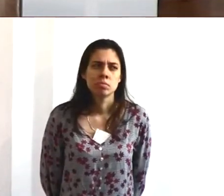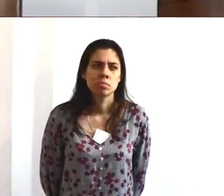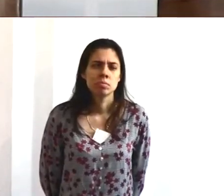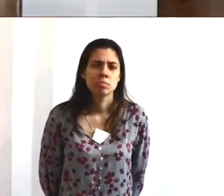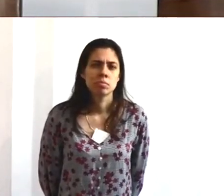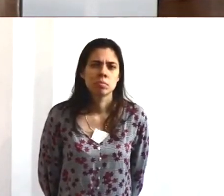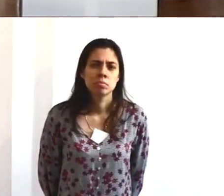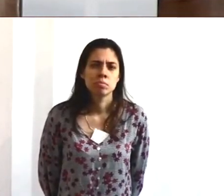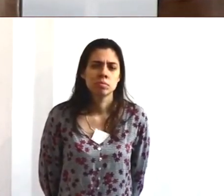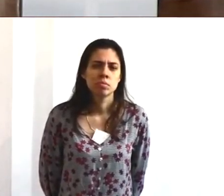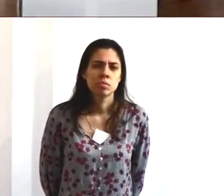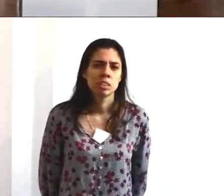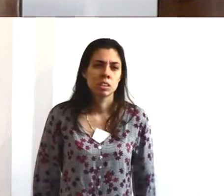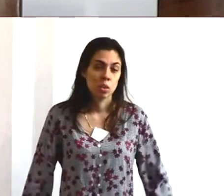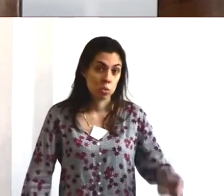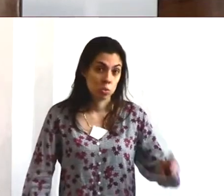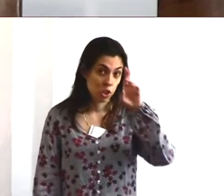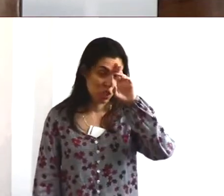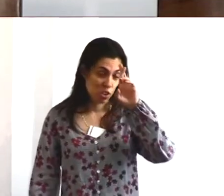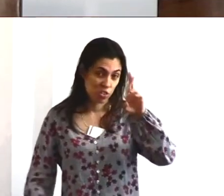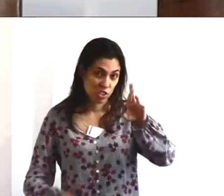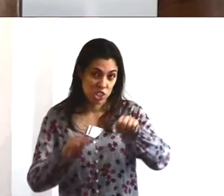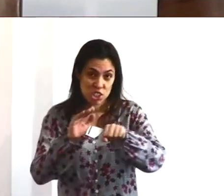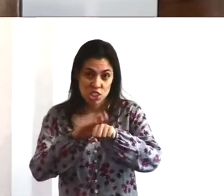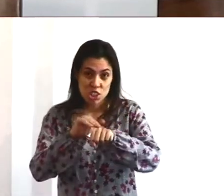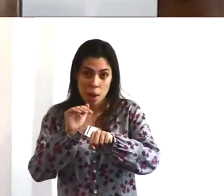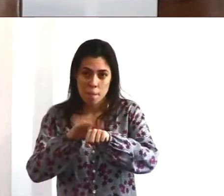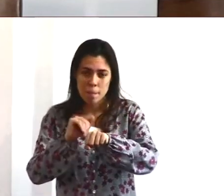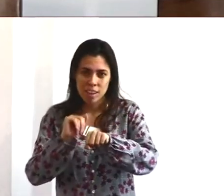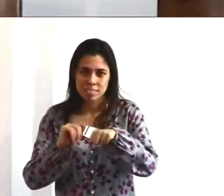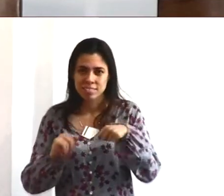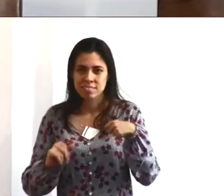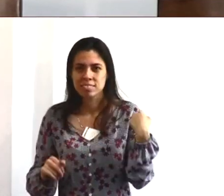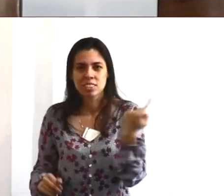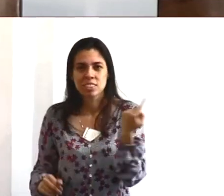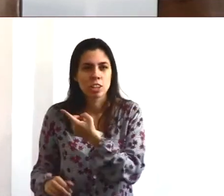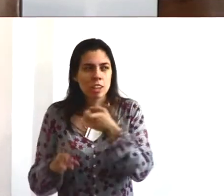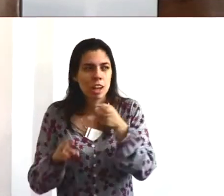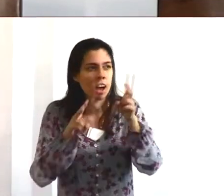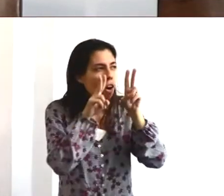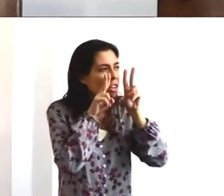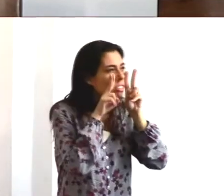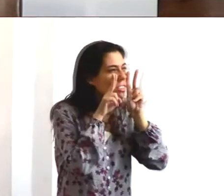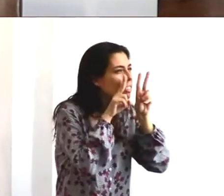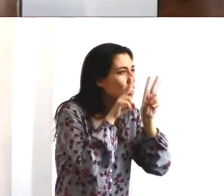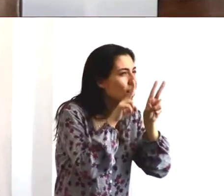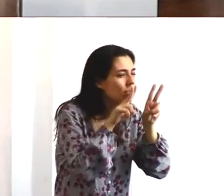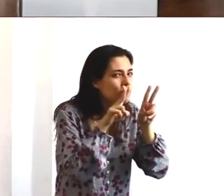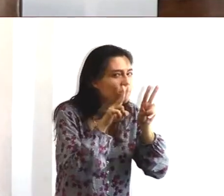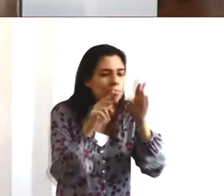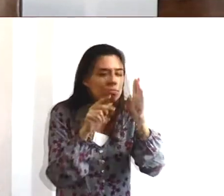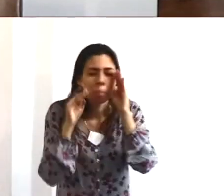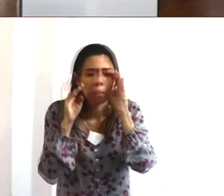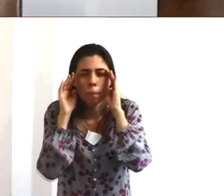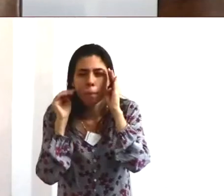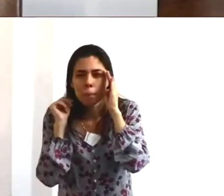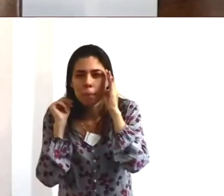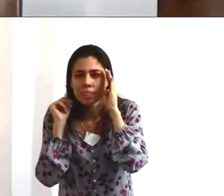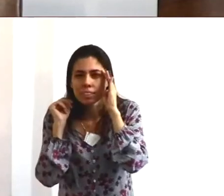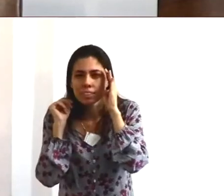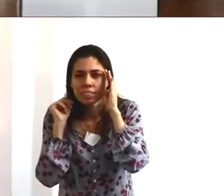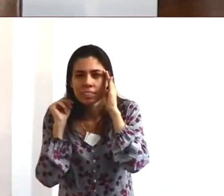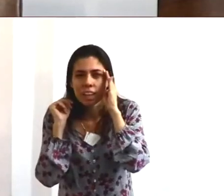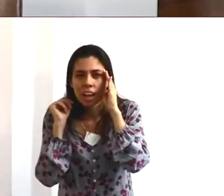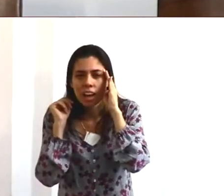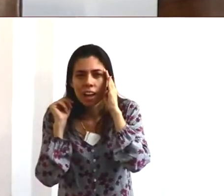que o Senhor está nos convidando a contemplar as obras de suas mãos. Olha o convite no